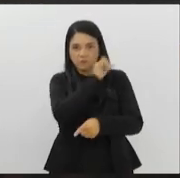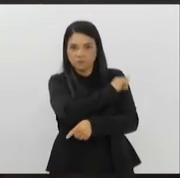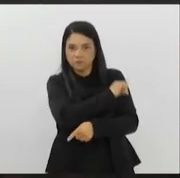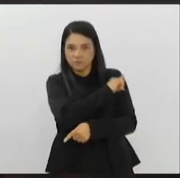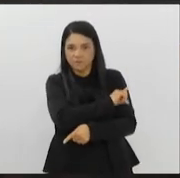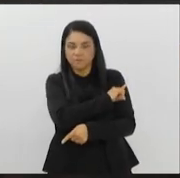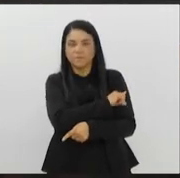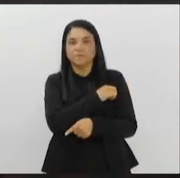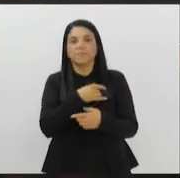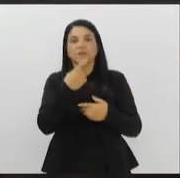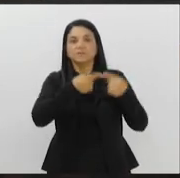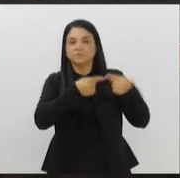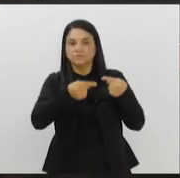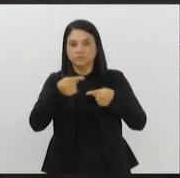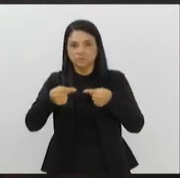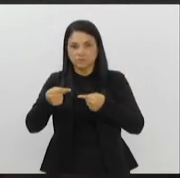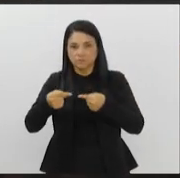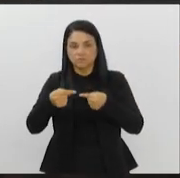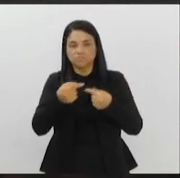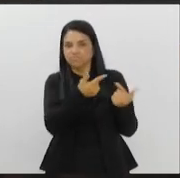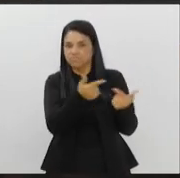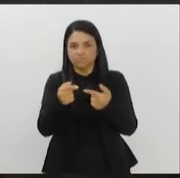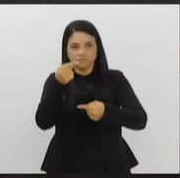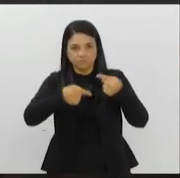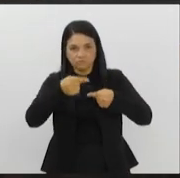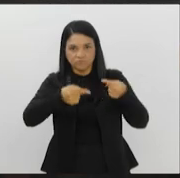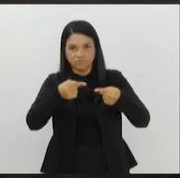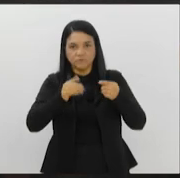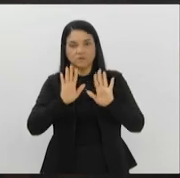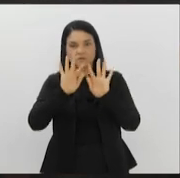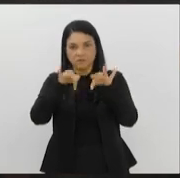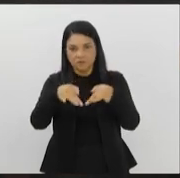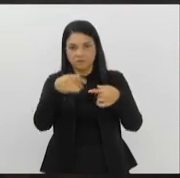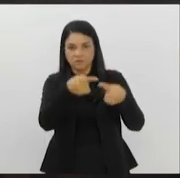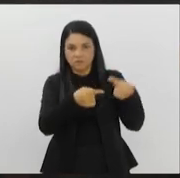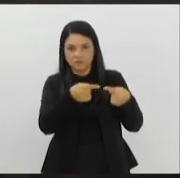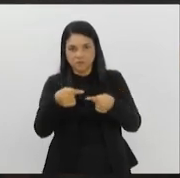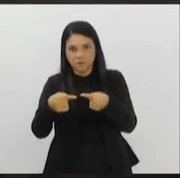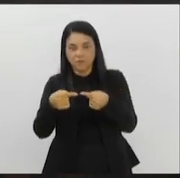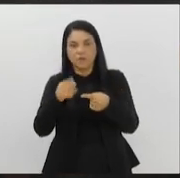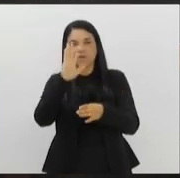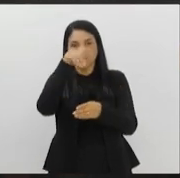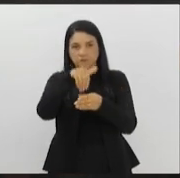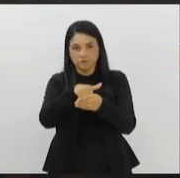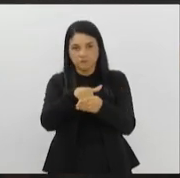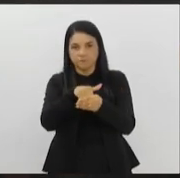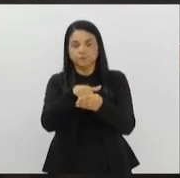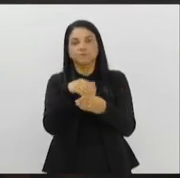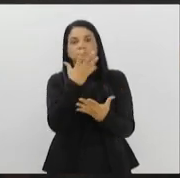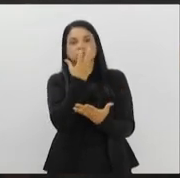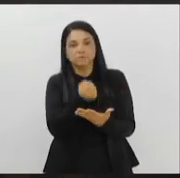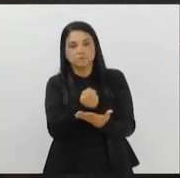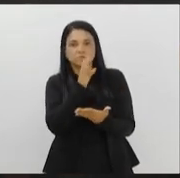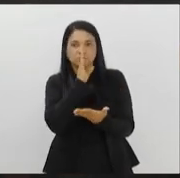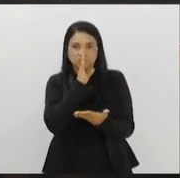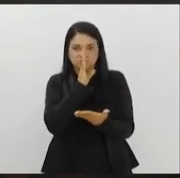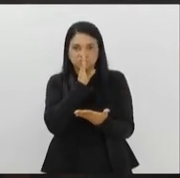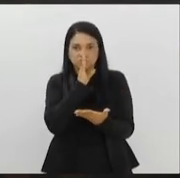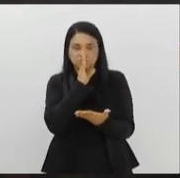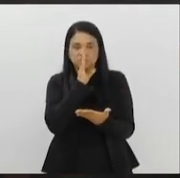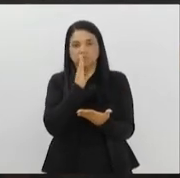Janeiro. Em discussão, não havendo quem queira discutir, encerrada a discussão. Em votação, senhores que aprovam, permaneçam como